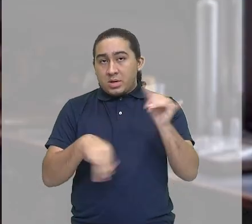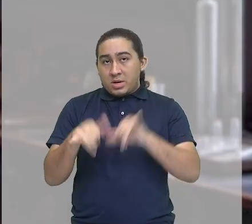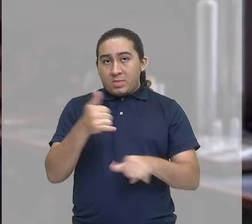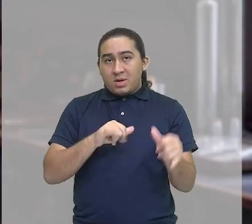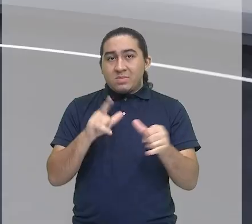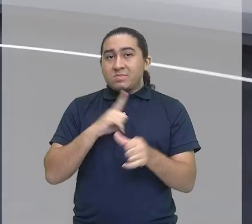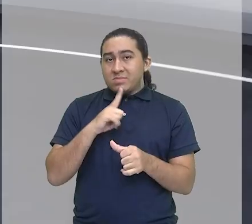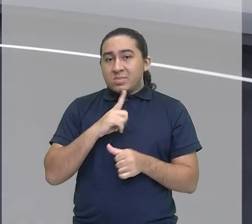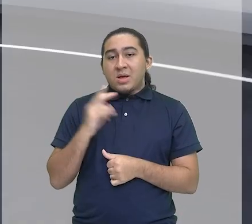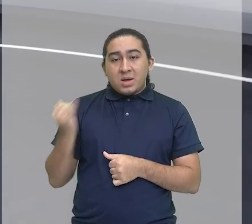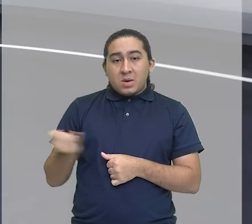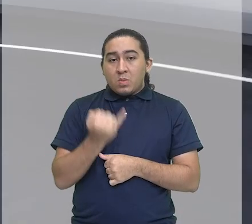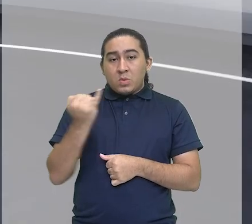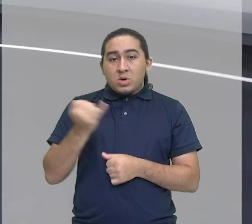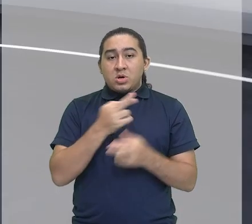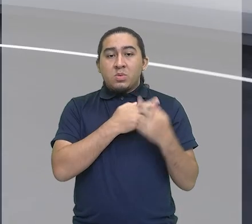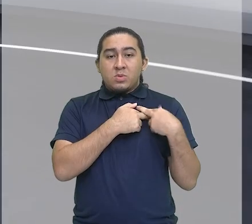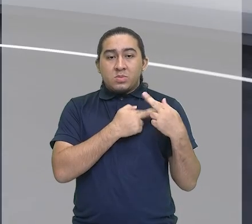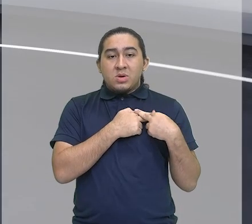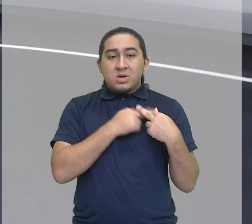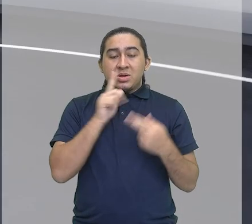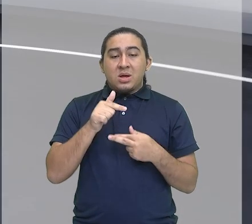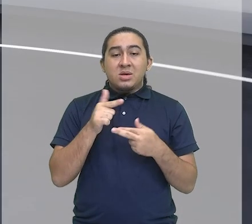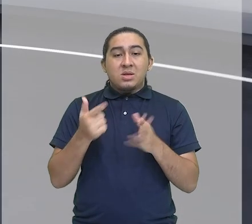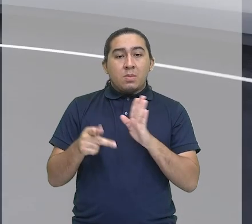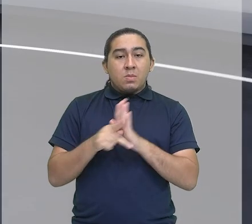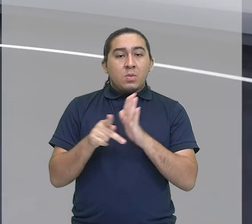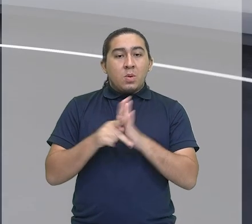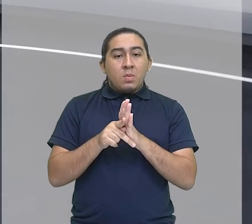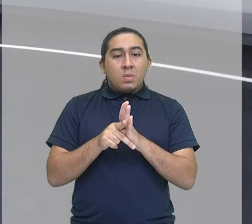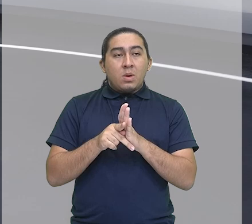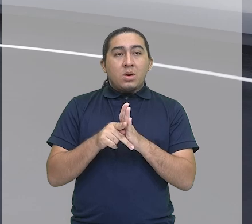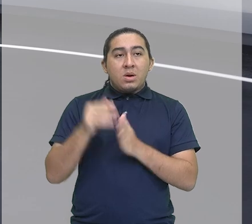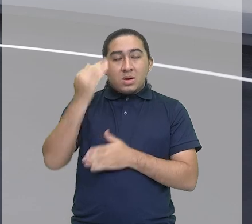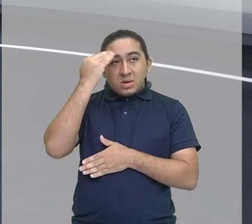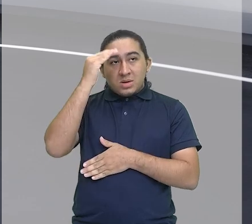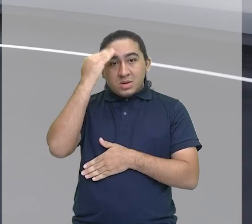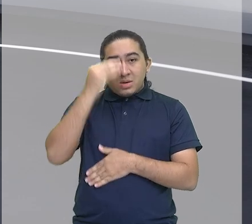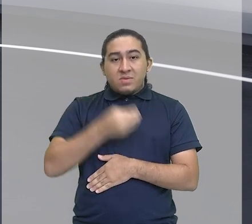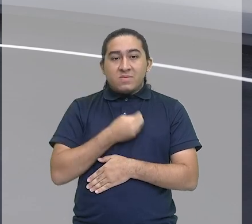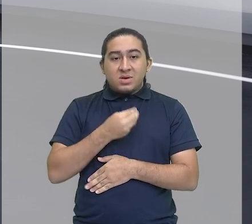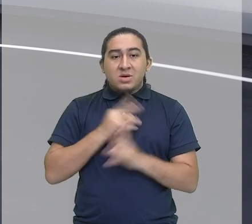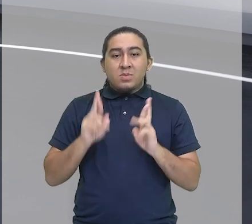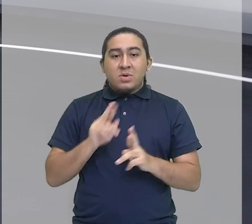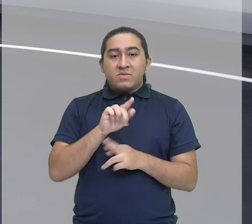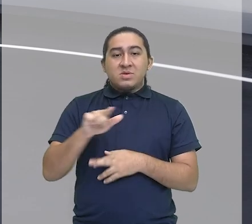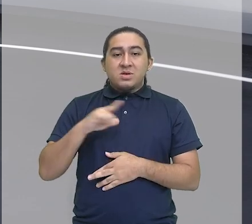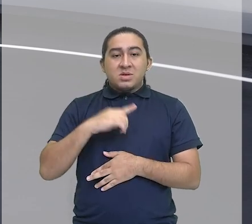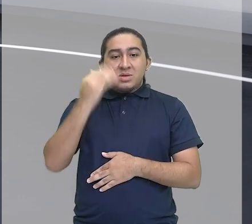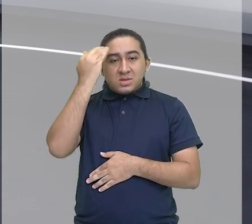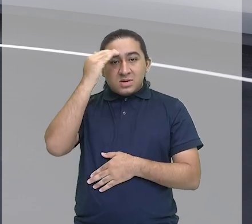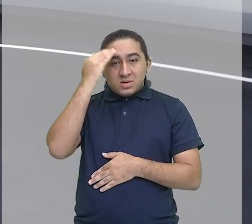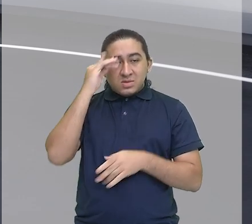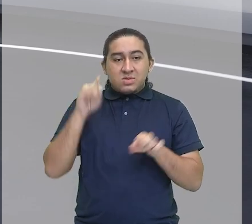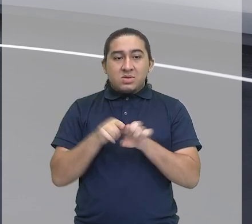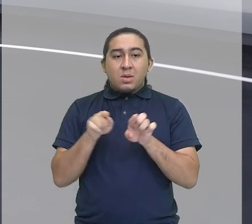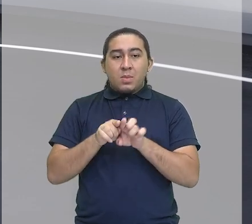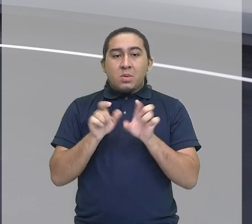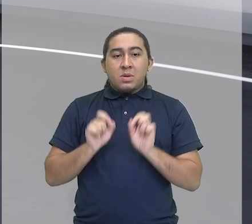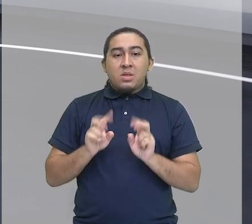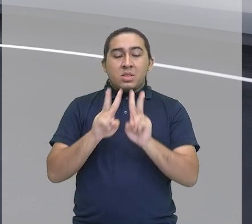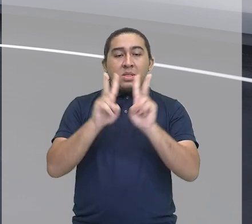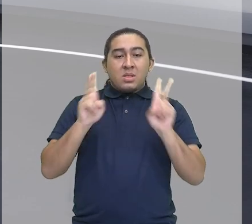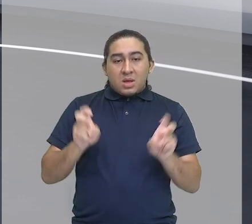grande papel, né, nessa formação, nessa construção da origem da vida. Espero que vocês tenham entendido aí um pouquinho